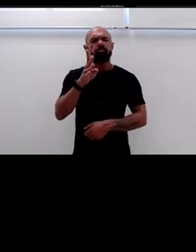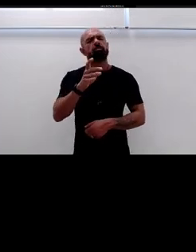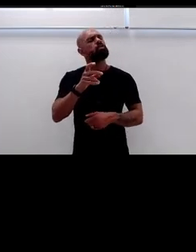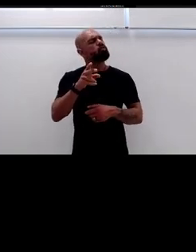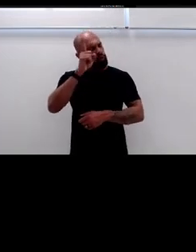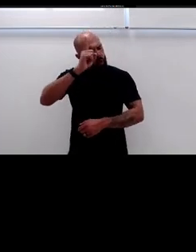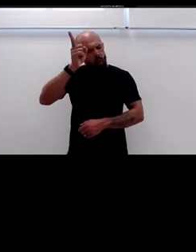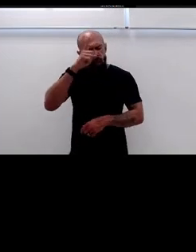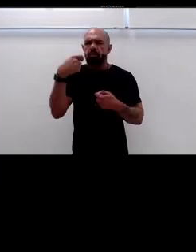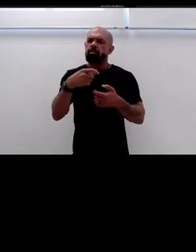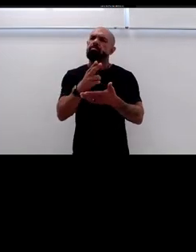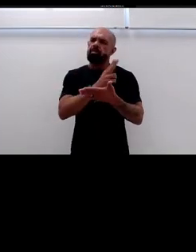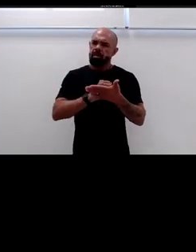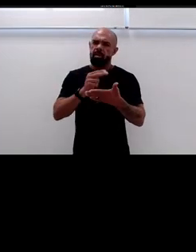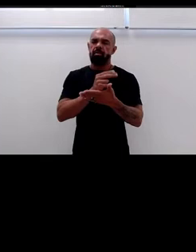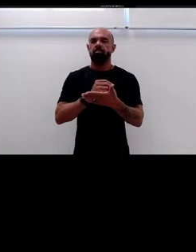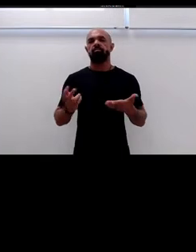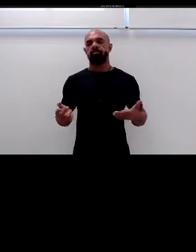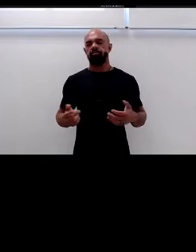rabiscar.